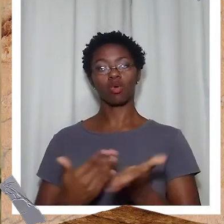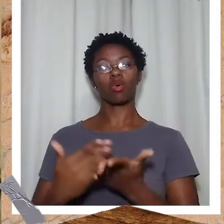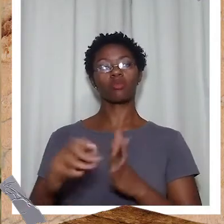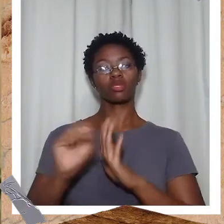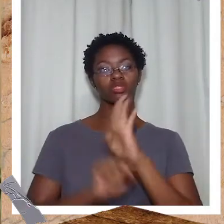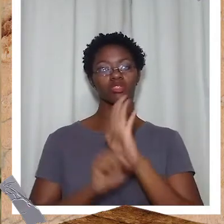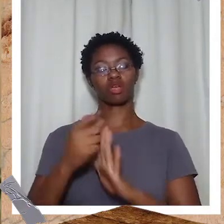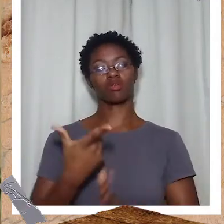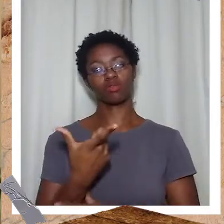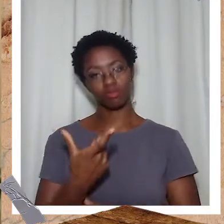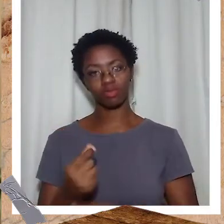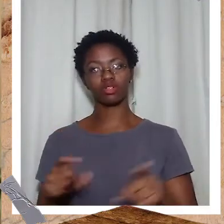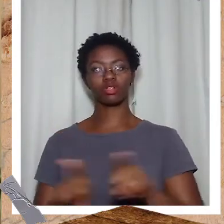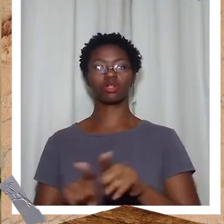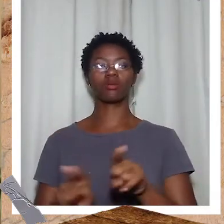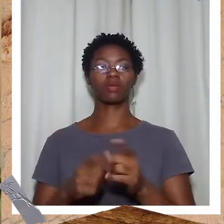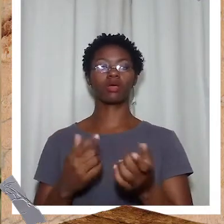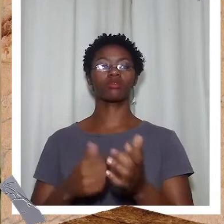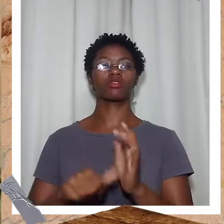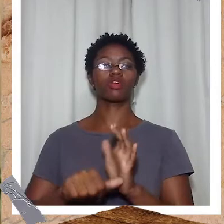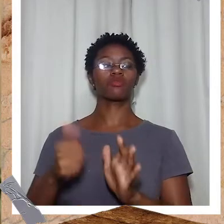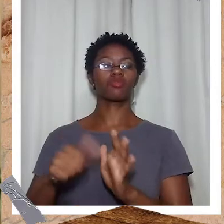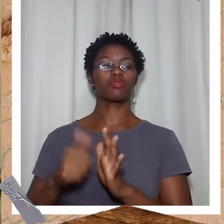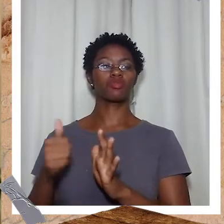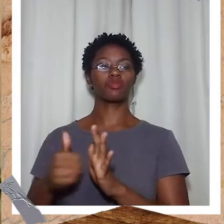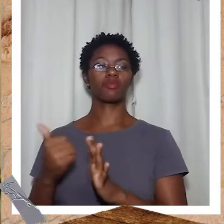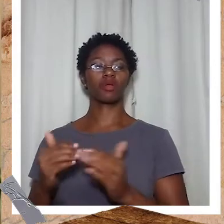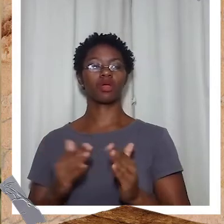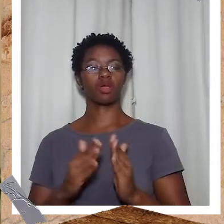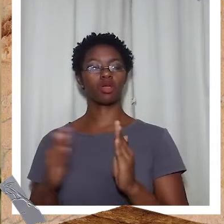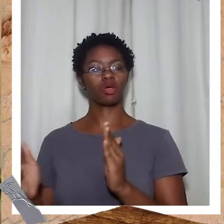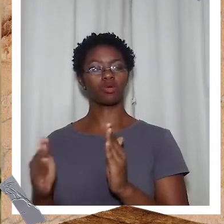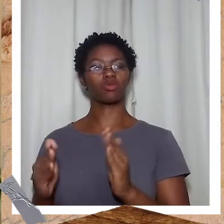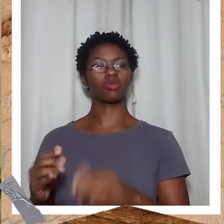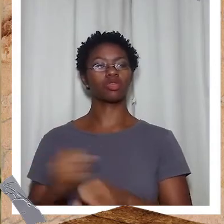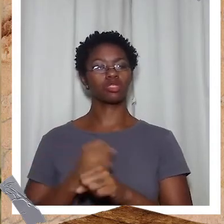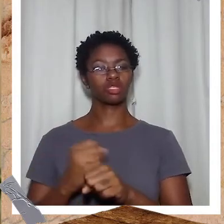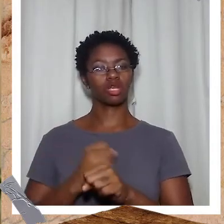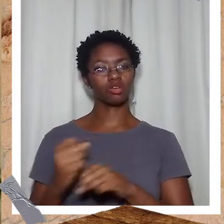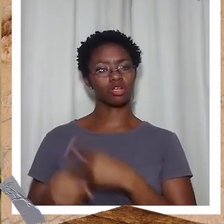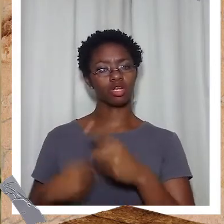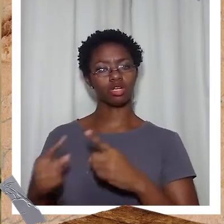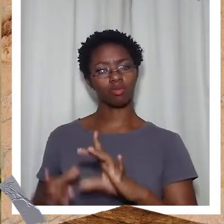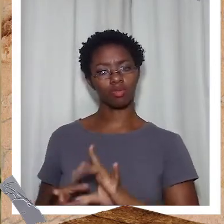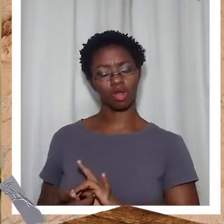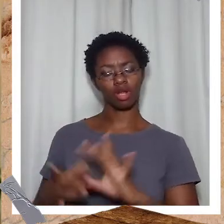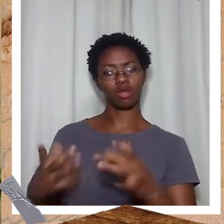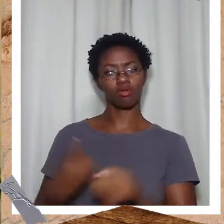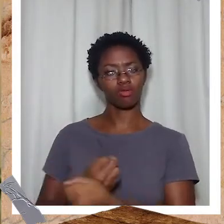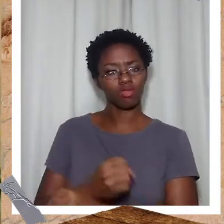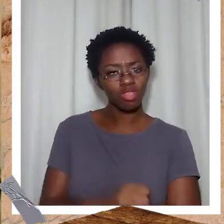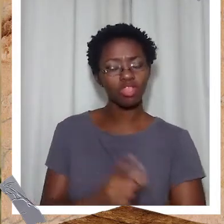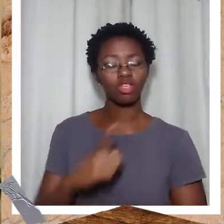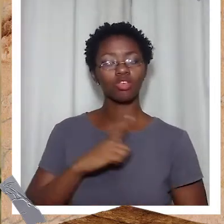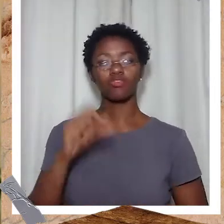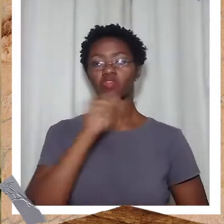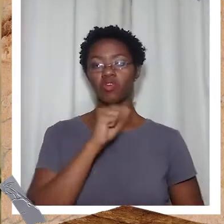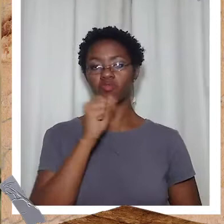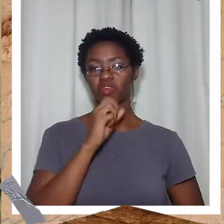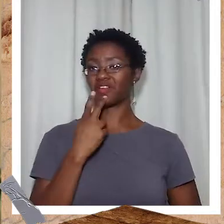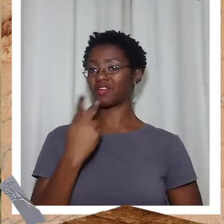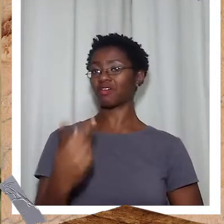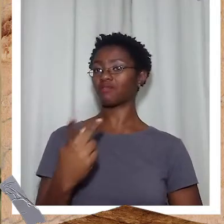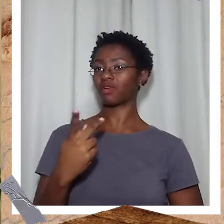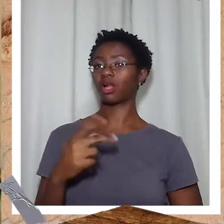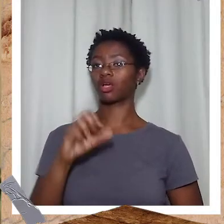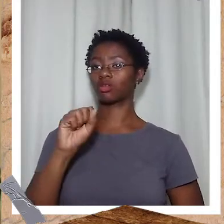nas primeiras décadas após a abolição da escravatura, né, que tinha um avô, então, do que ela se refere,